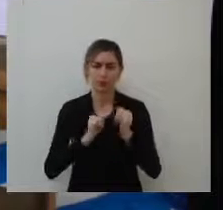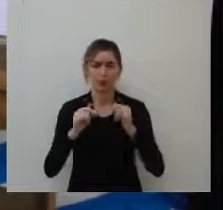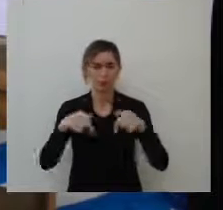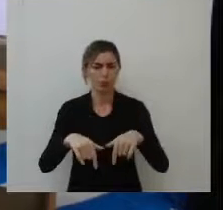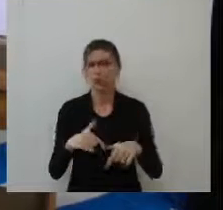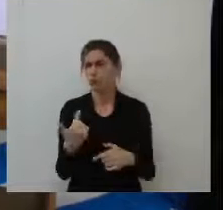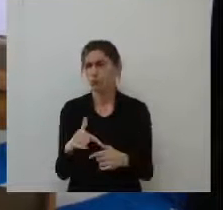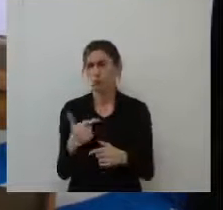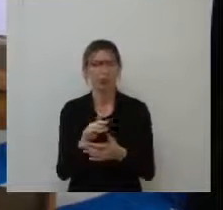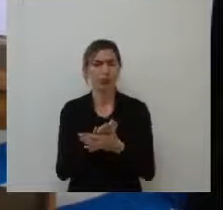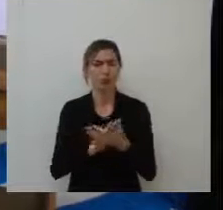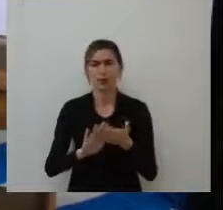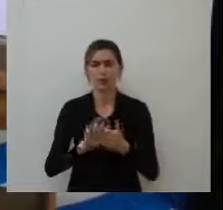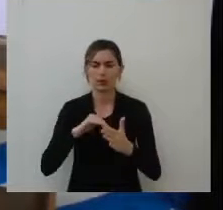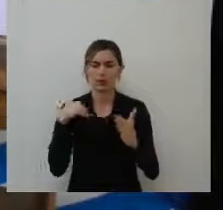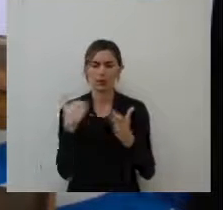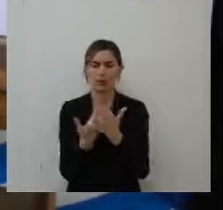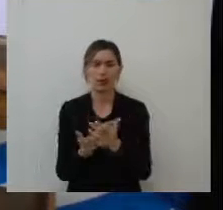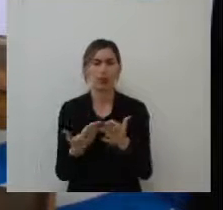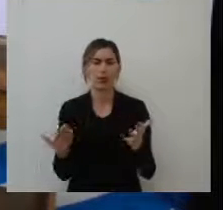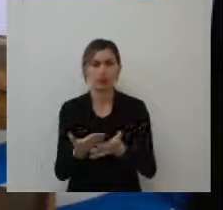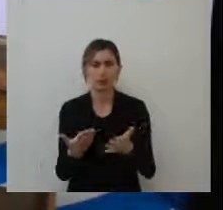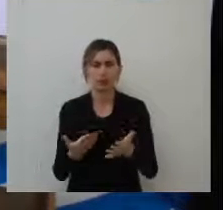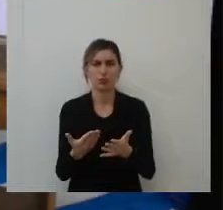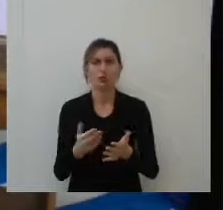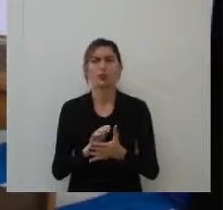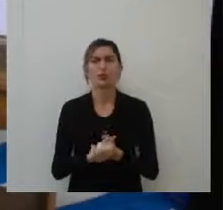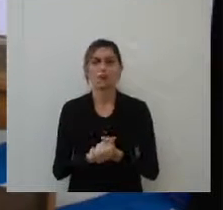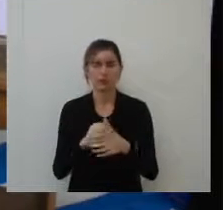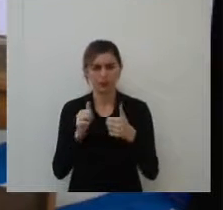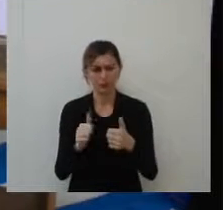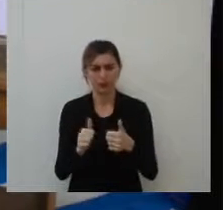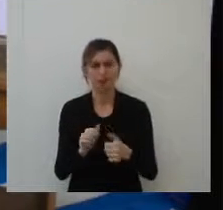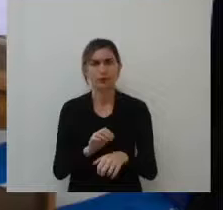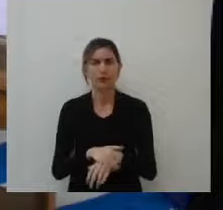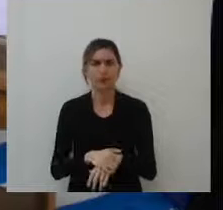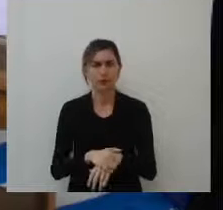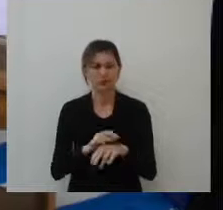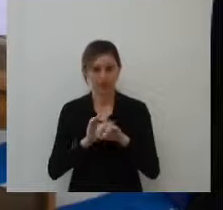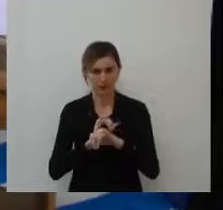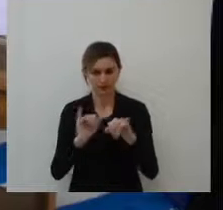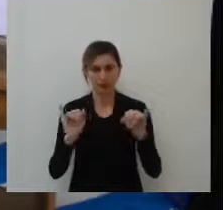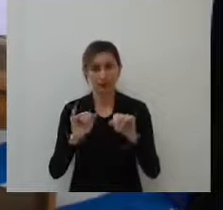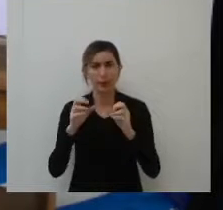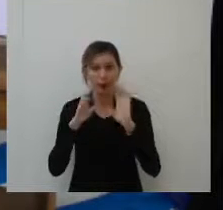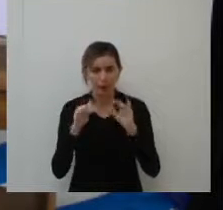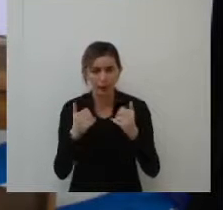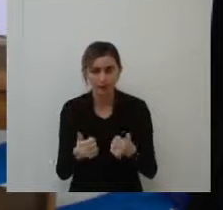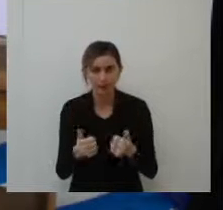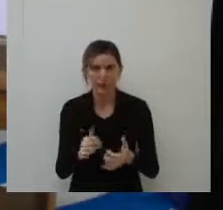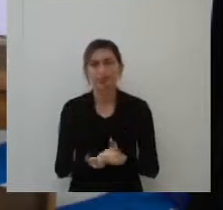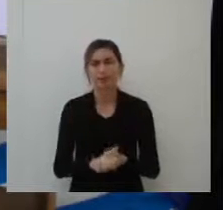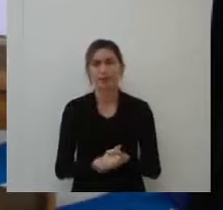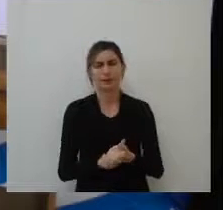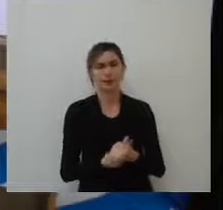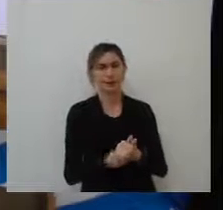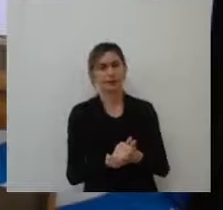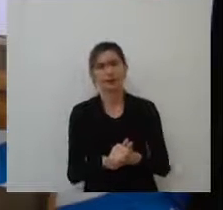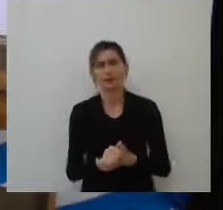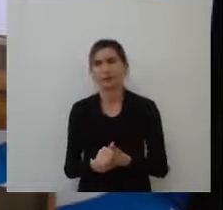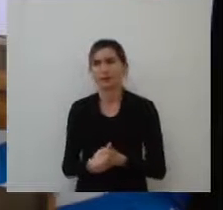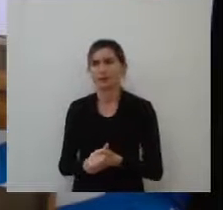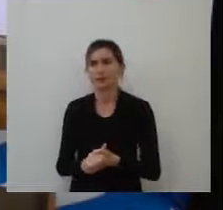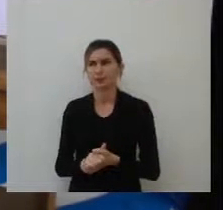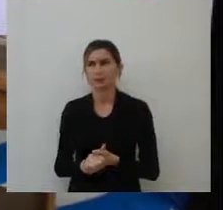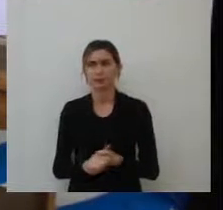existem mais, até chegar na grande mídia, tá? Até chegar na grande mídia. Beleza, gente? Vamos lá. Ó,